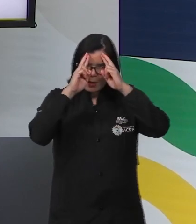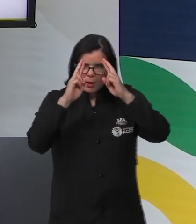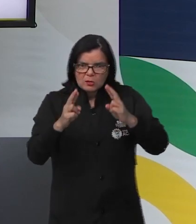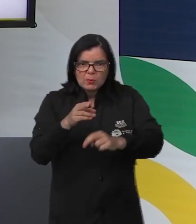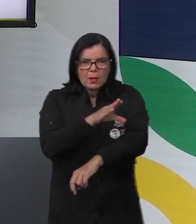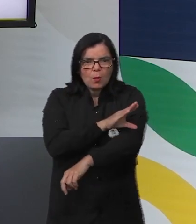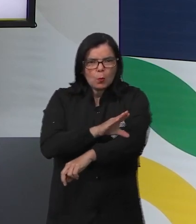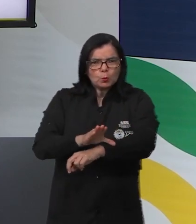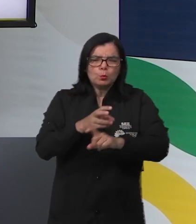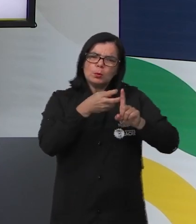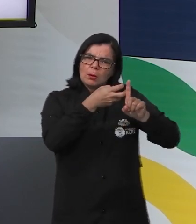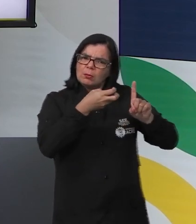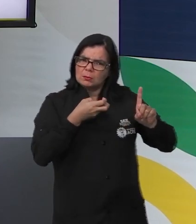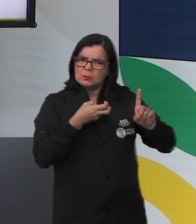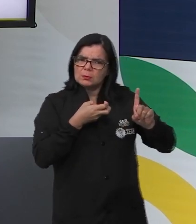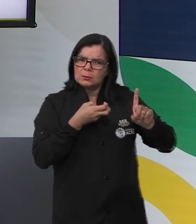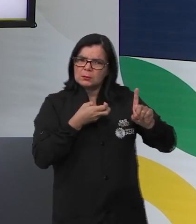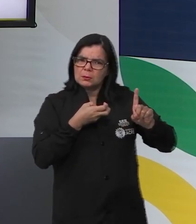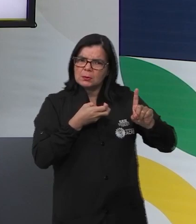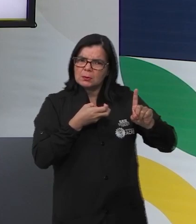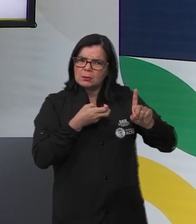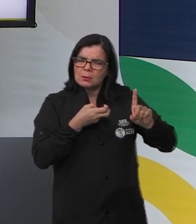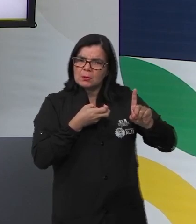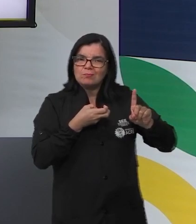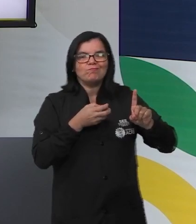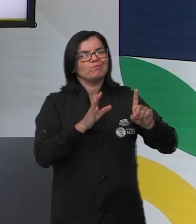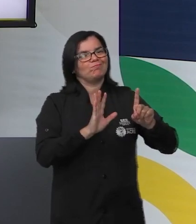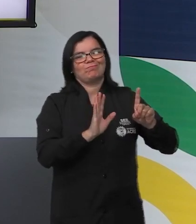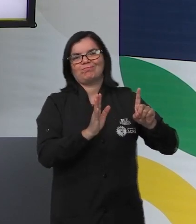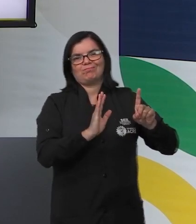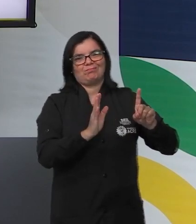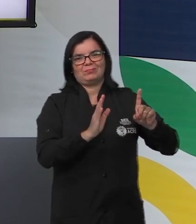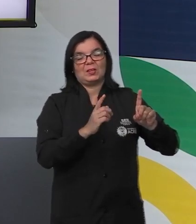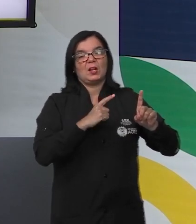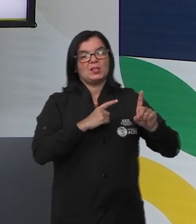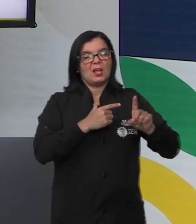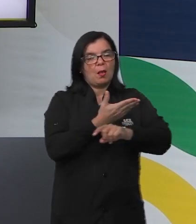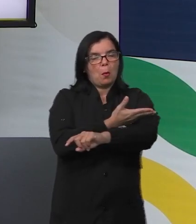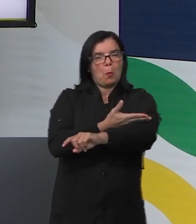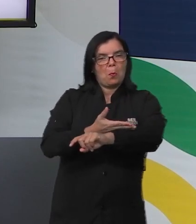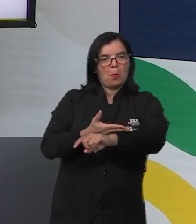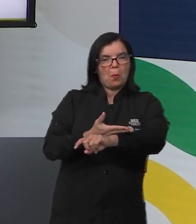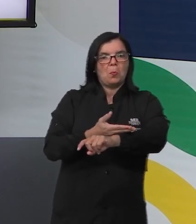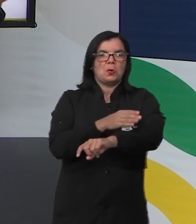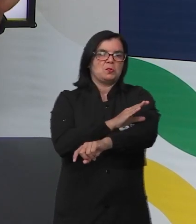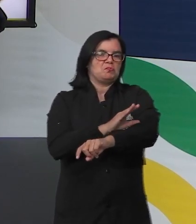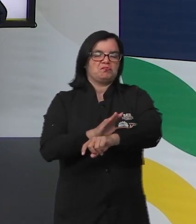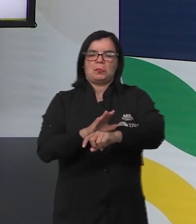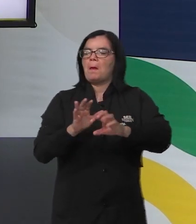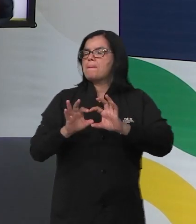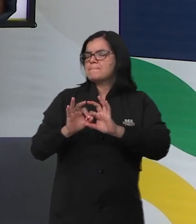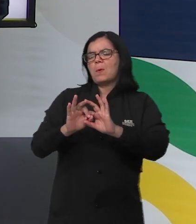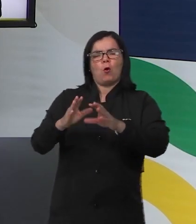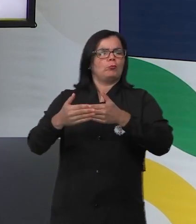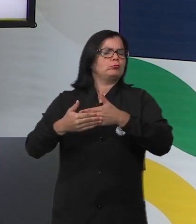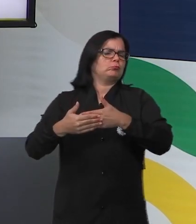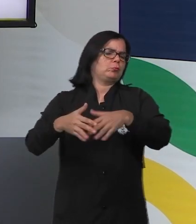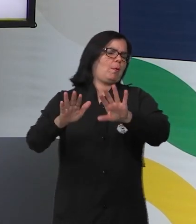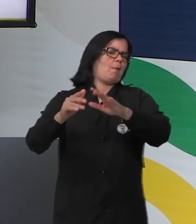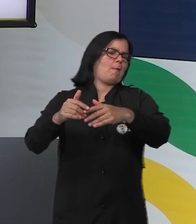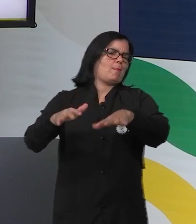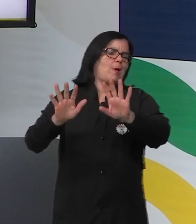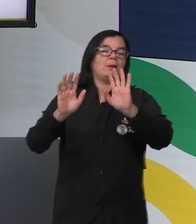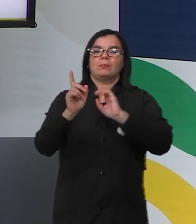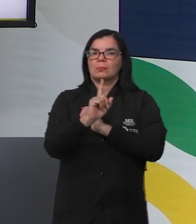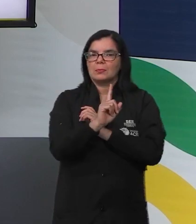a cultura indígena, a cultura dos povos originários? Não, eles têm os hábitos, eles têm os costumes. Pode seguir, toca o barco